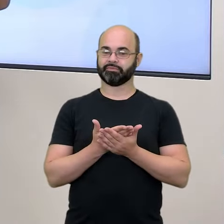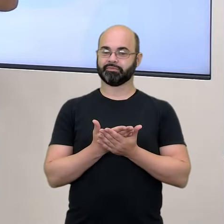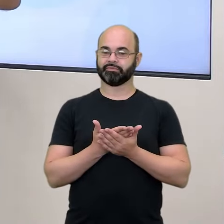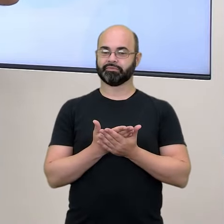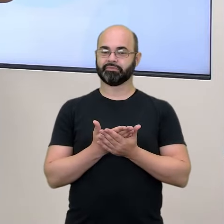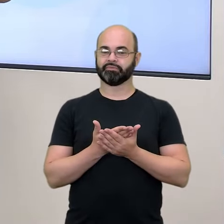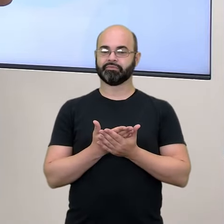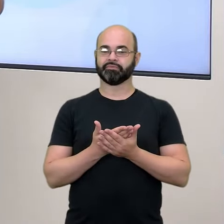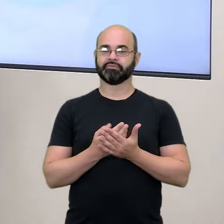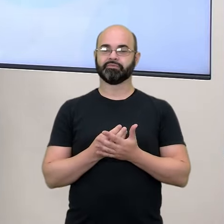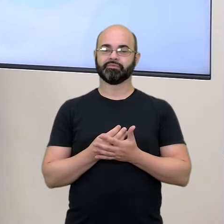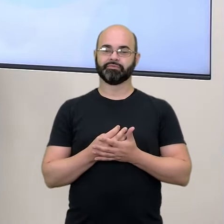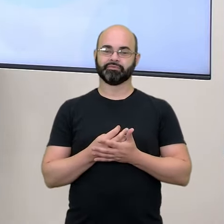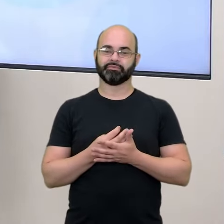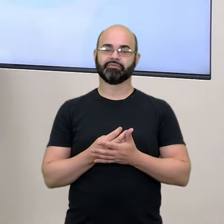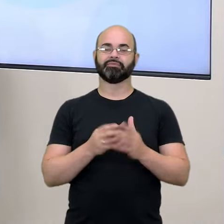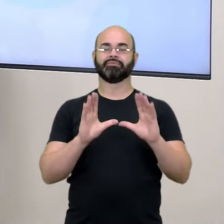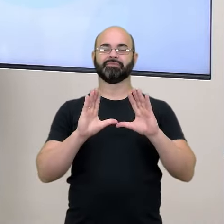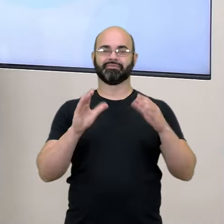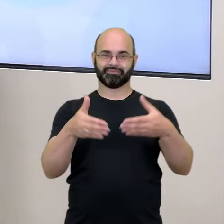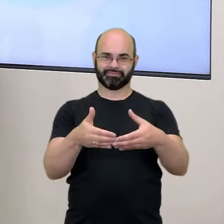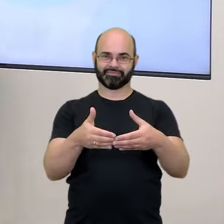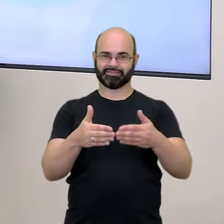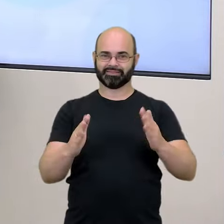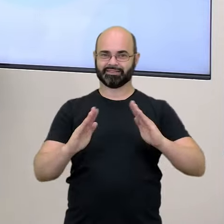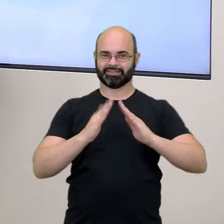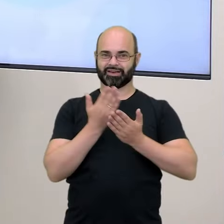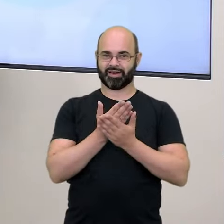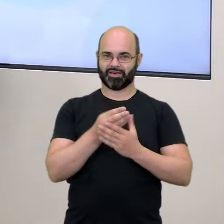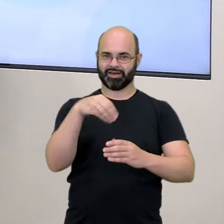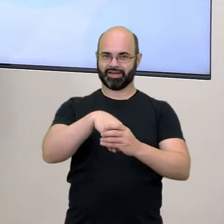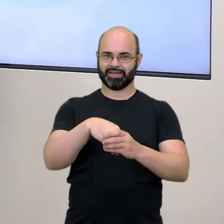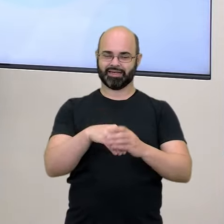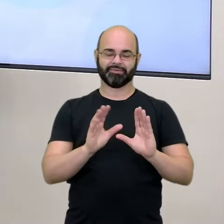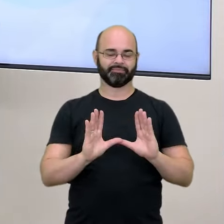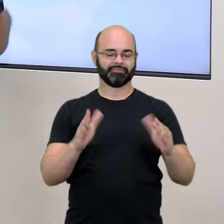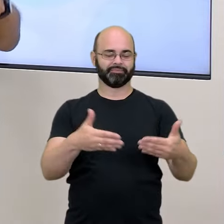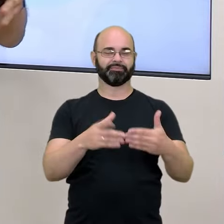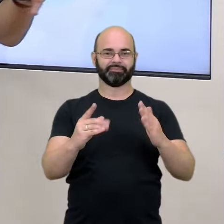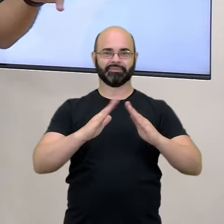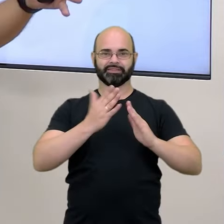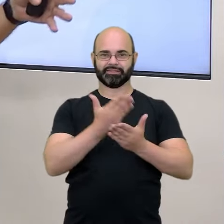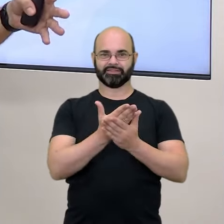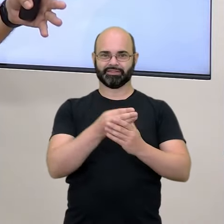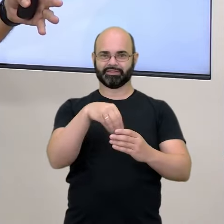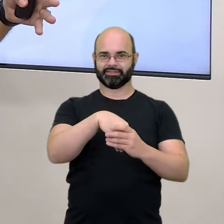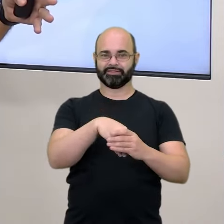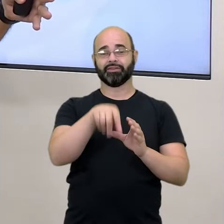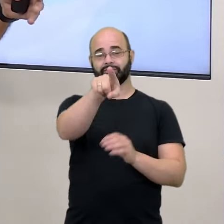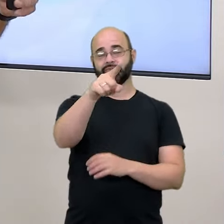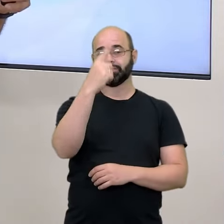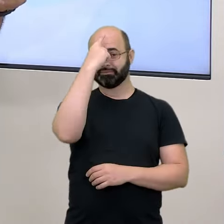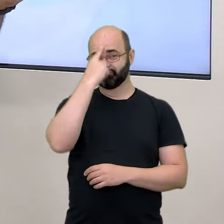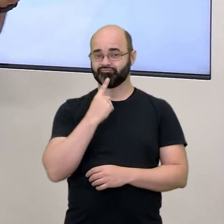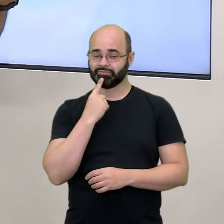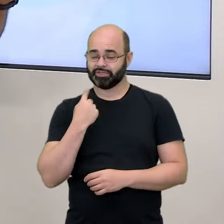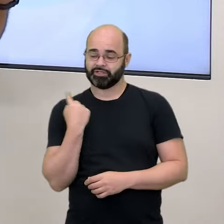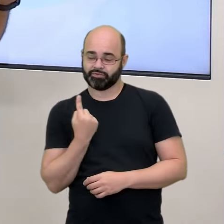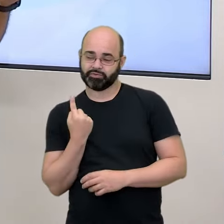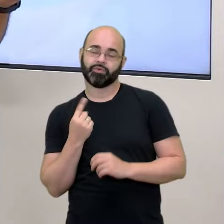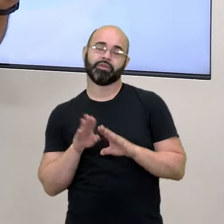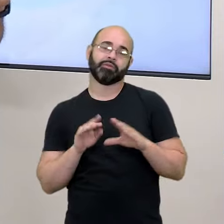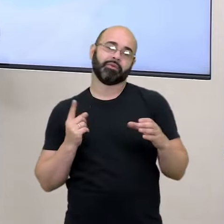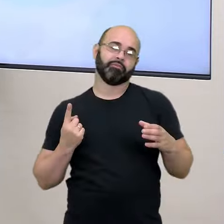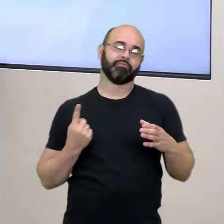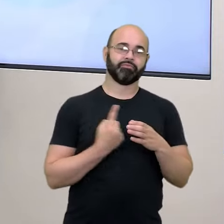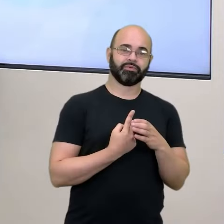comunidade, na comunidade em que a sua escola está inserida, você com certeza tem uma personalidade individual e coletiva aí. Então, a